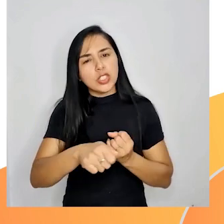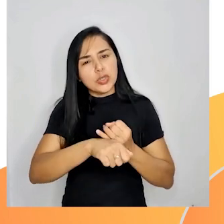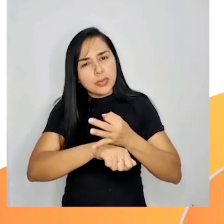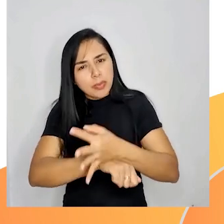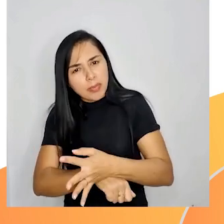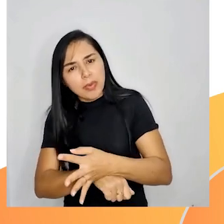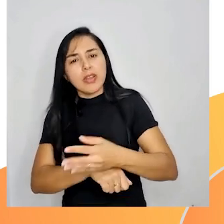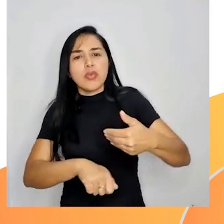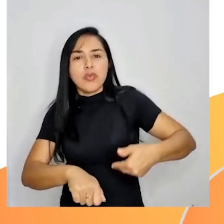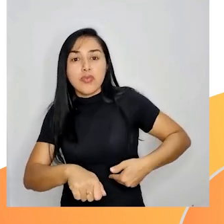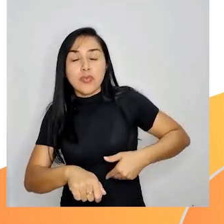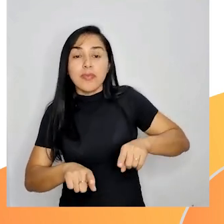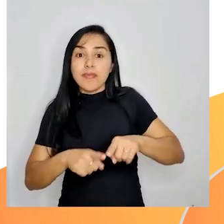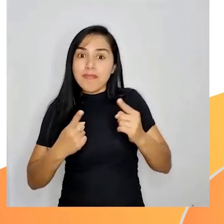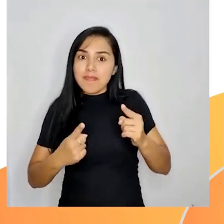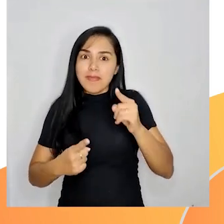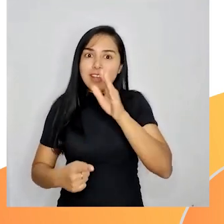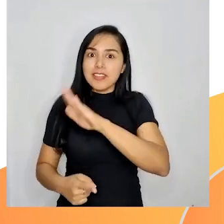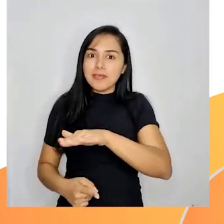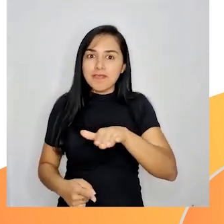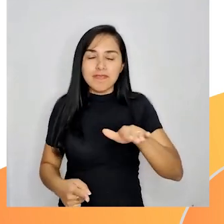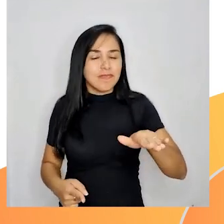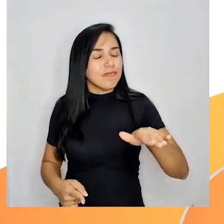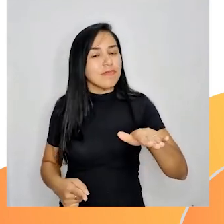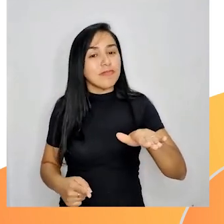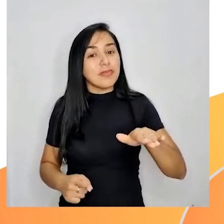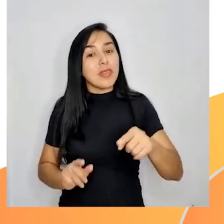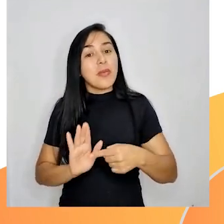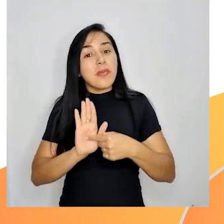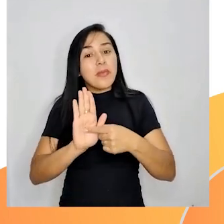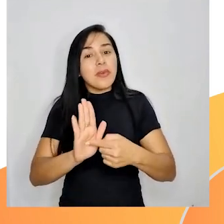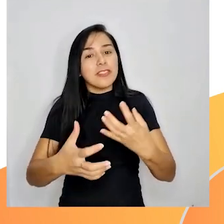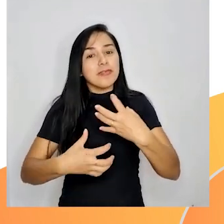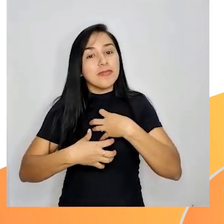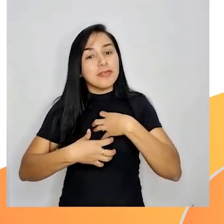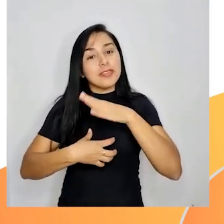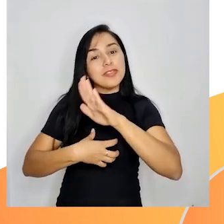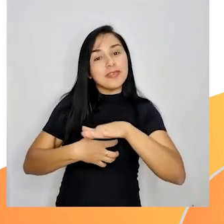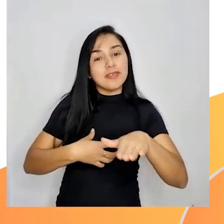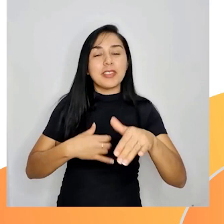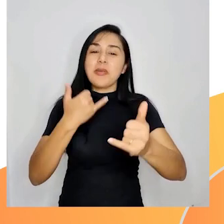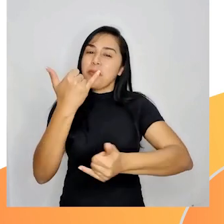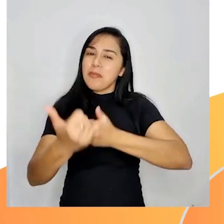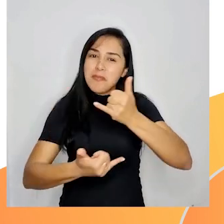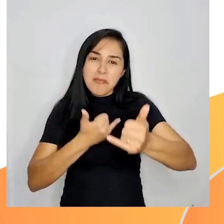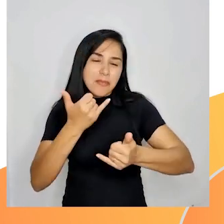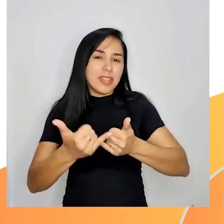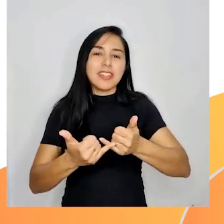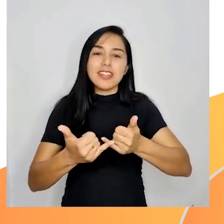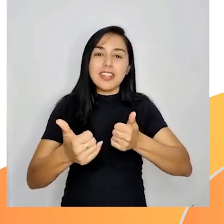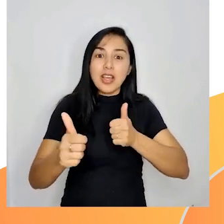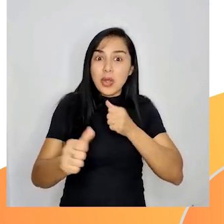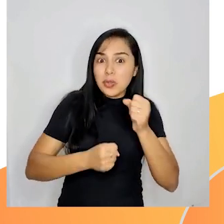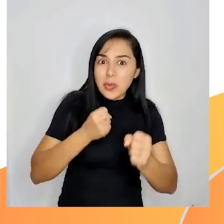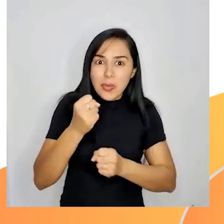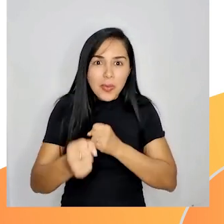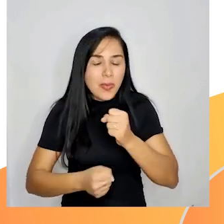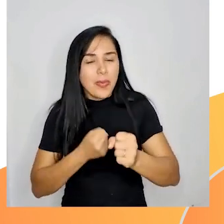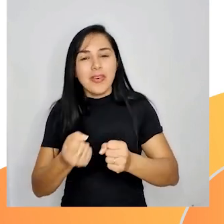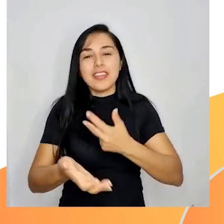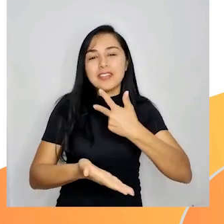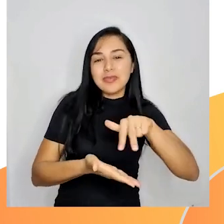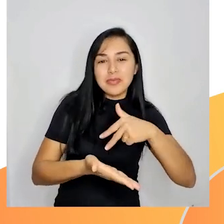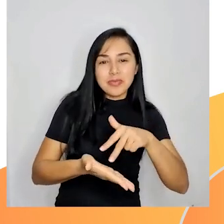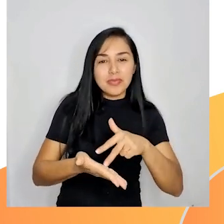da ingenuidade, dentro da infância, eles apostam corrida, dançando,